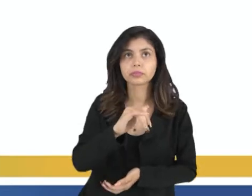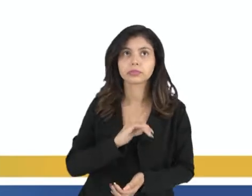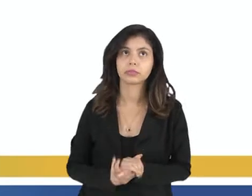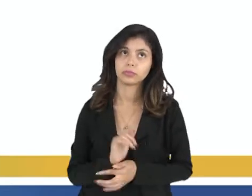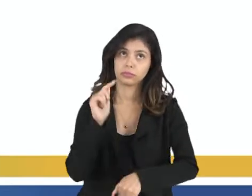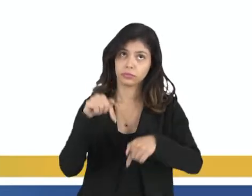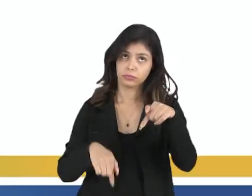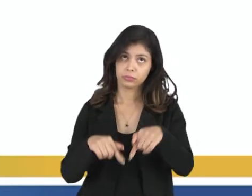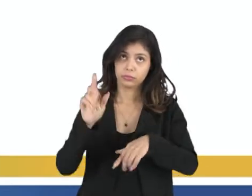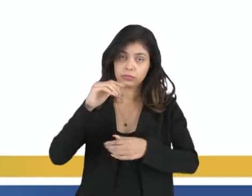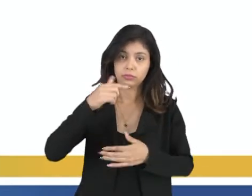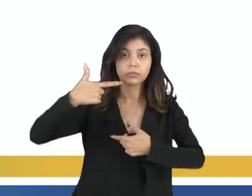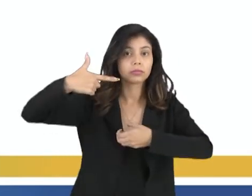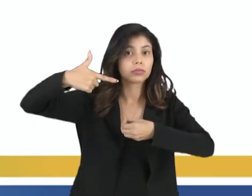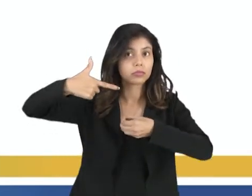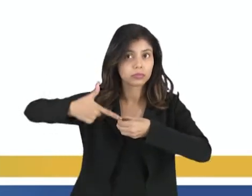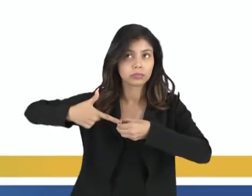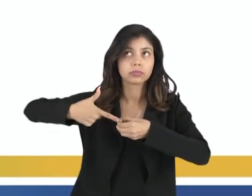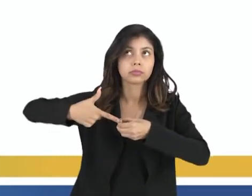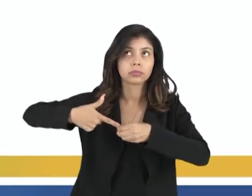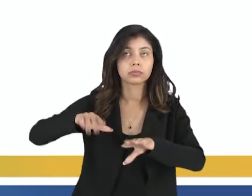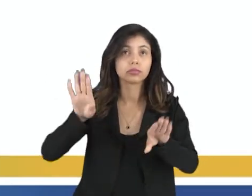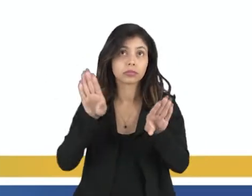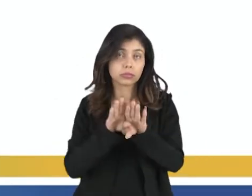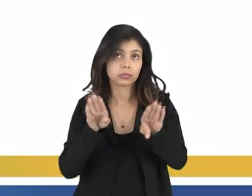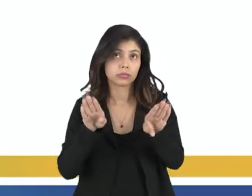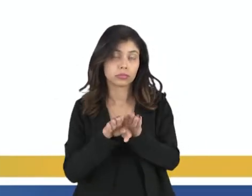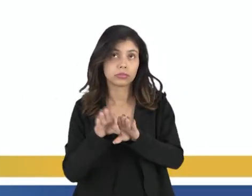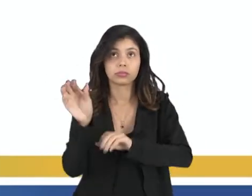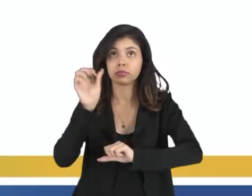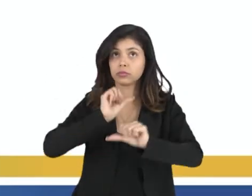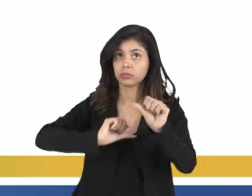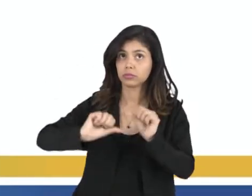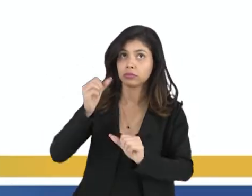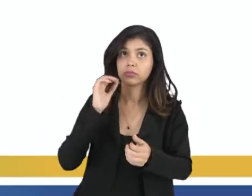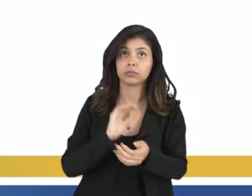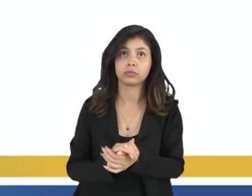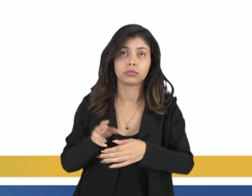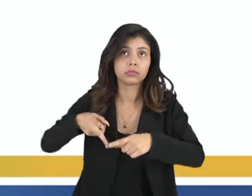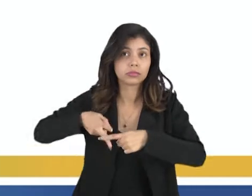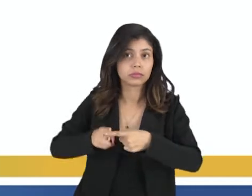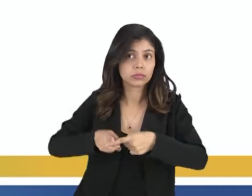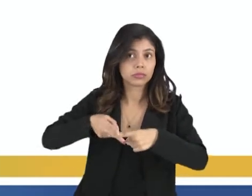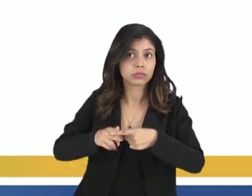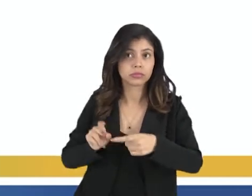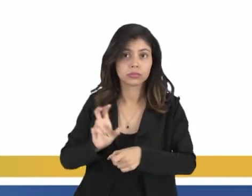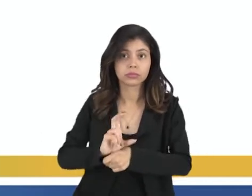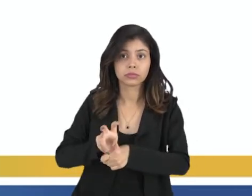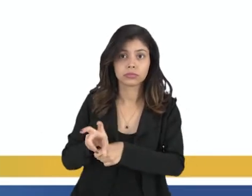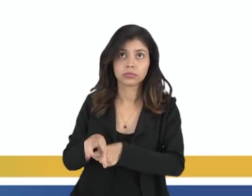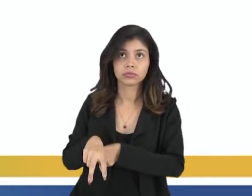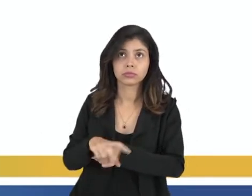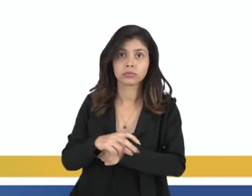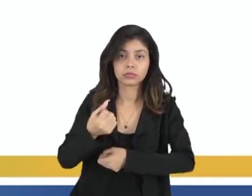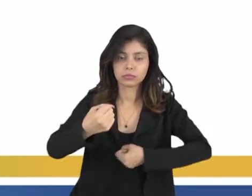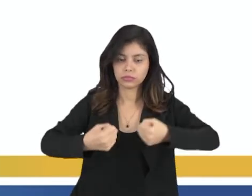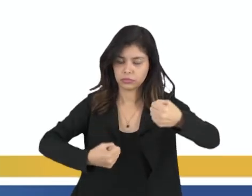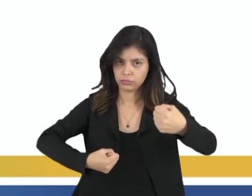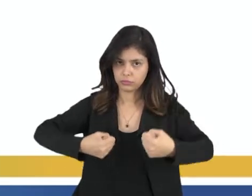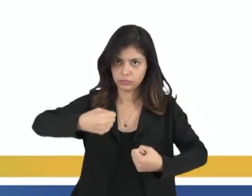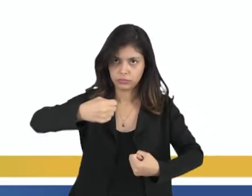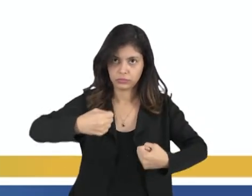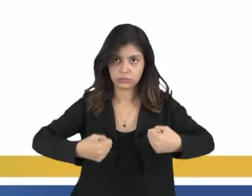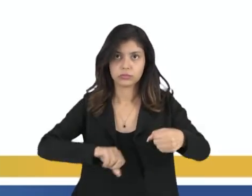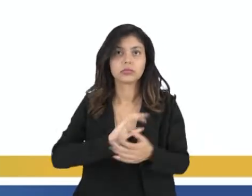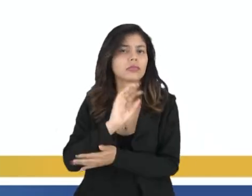energia da gasolina, que é transformada em energia mecânica que faz o carro andar. Então,